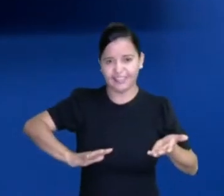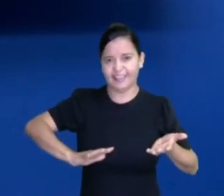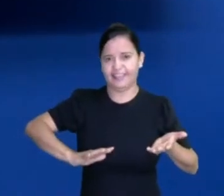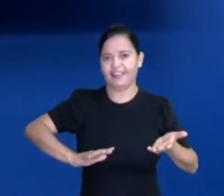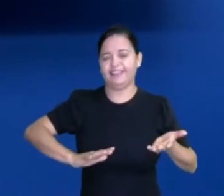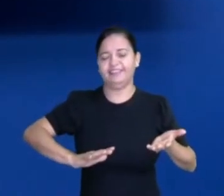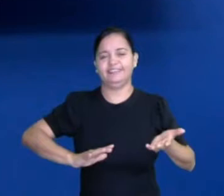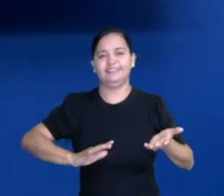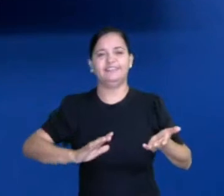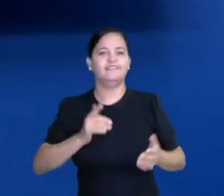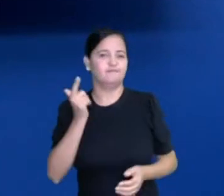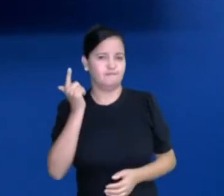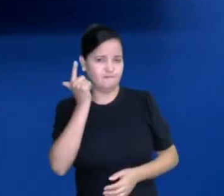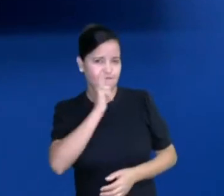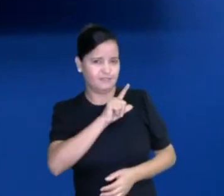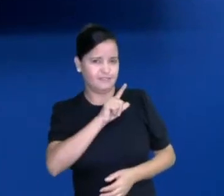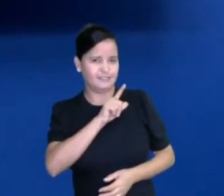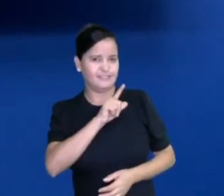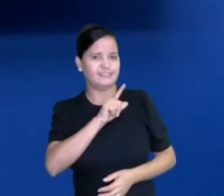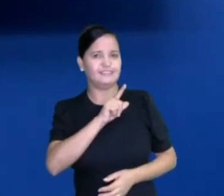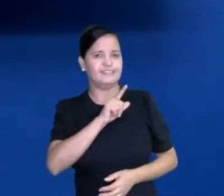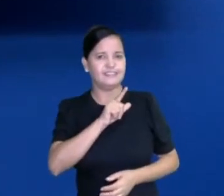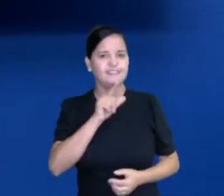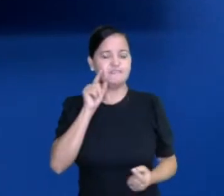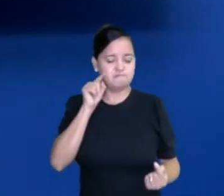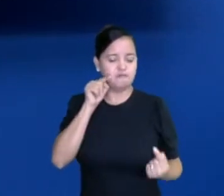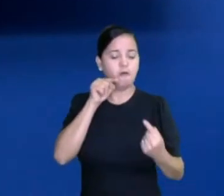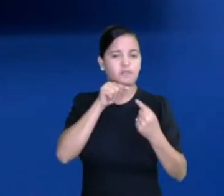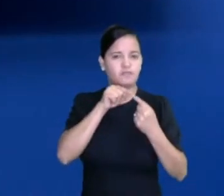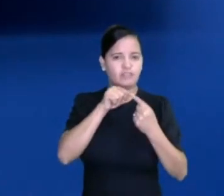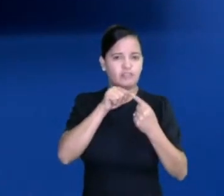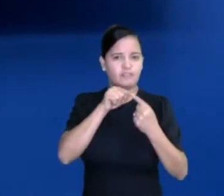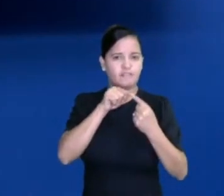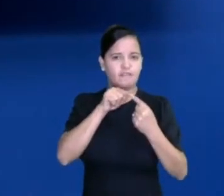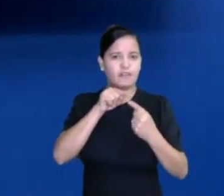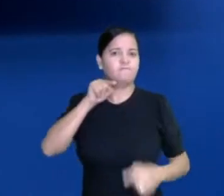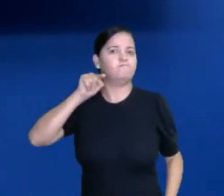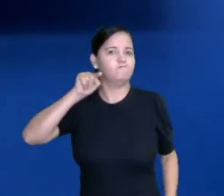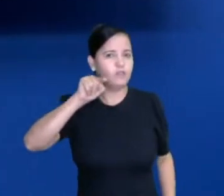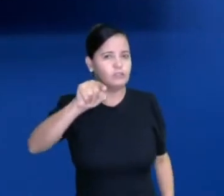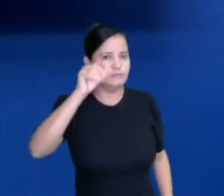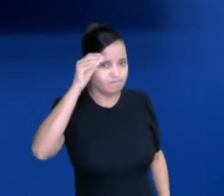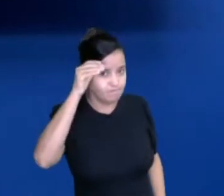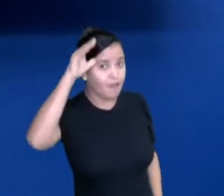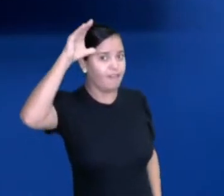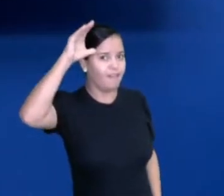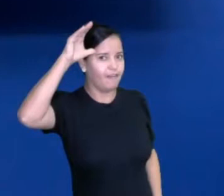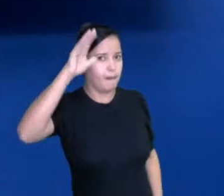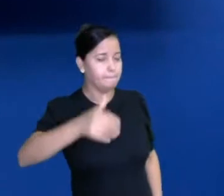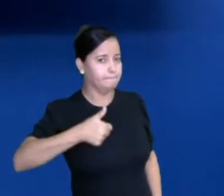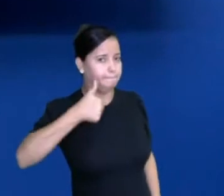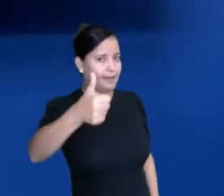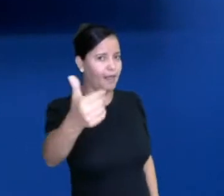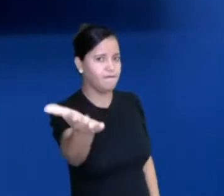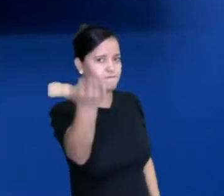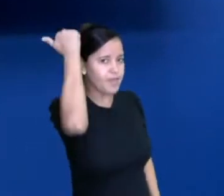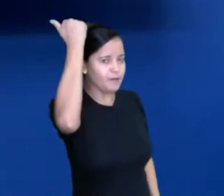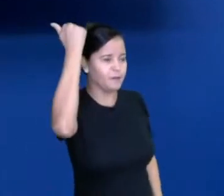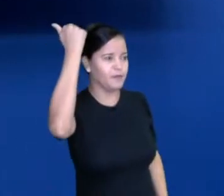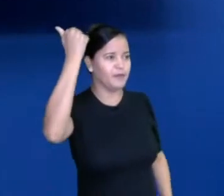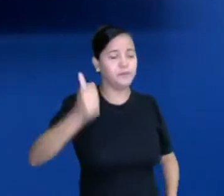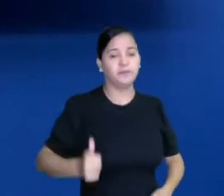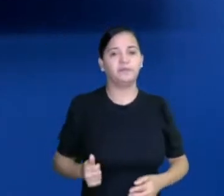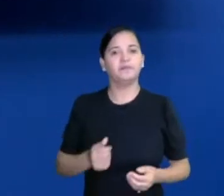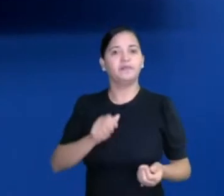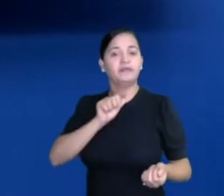que a gente consiga chegar ao nosso objetivo, que é o seu conhecimento. Beleza? Então vem comigo e